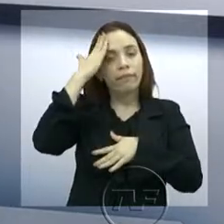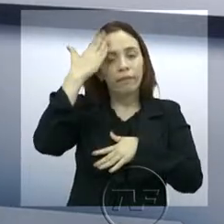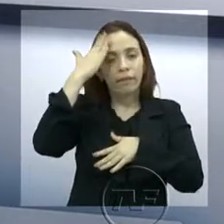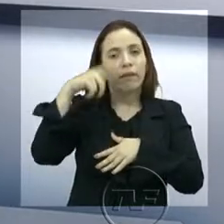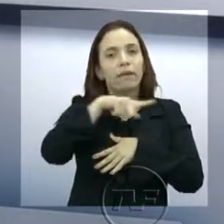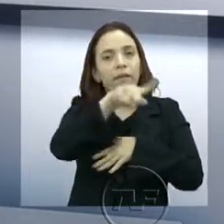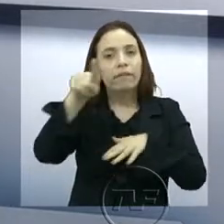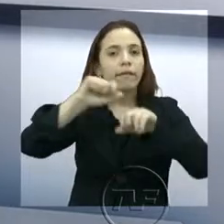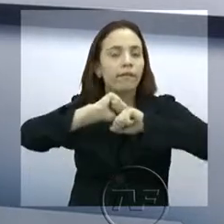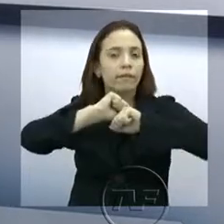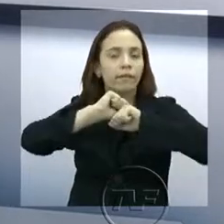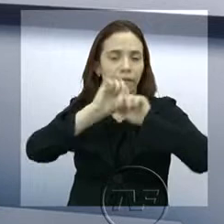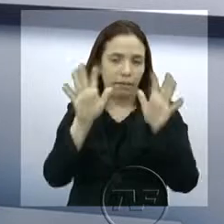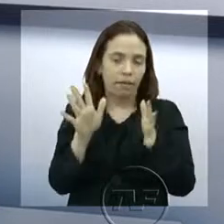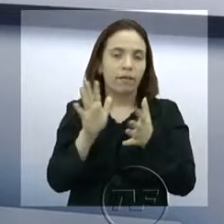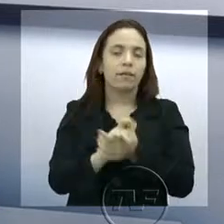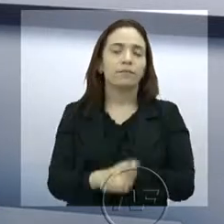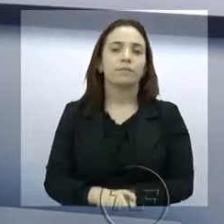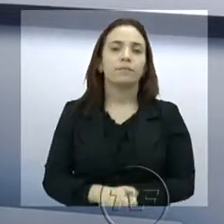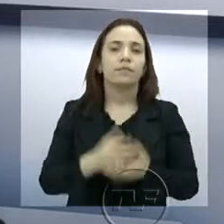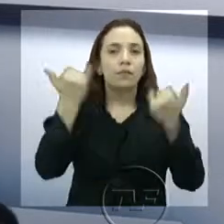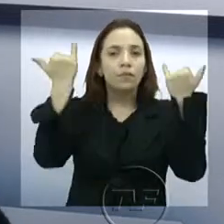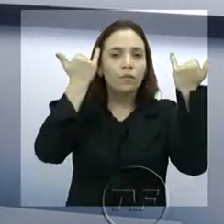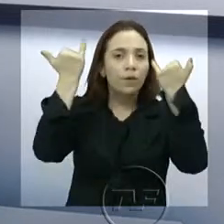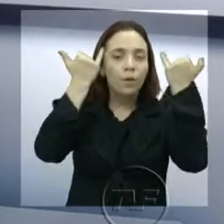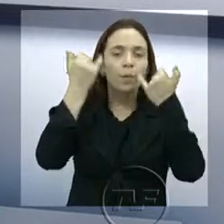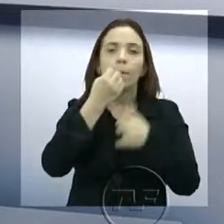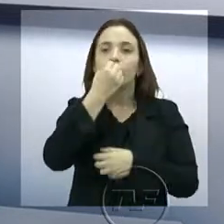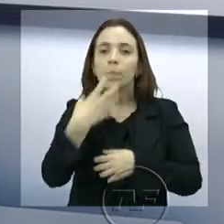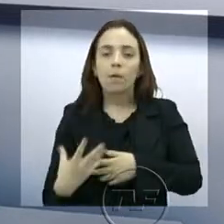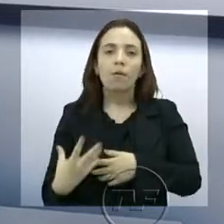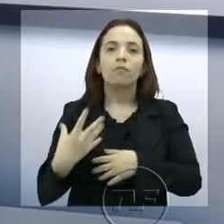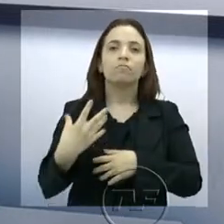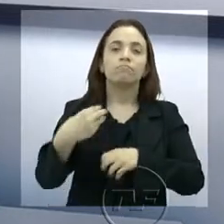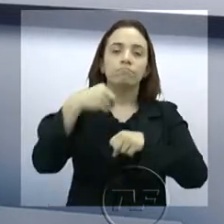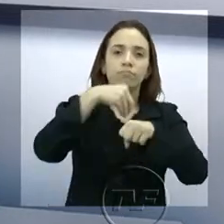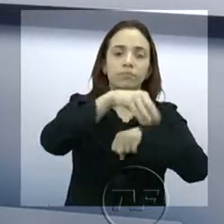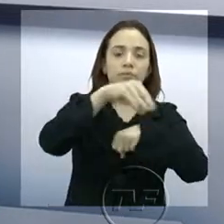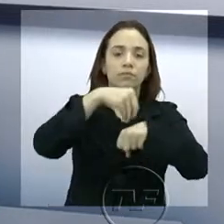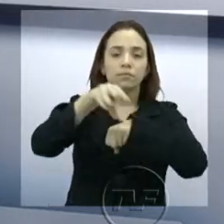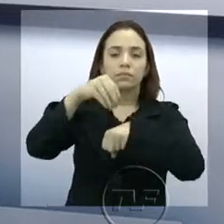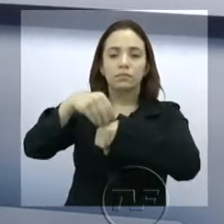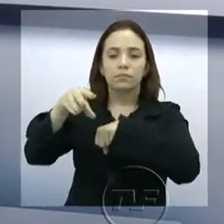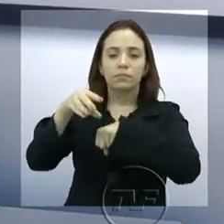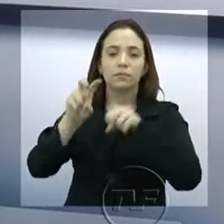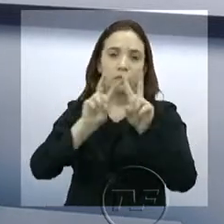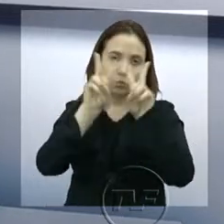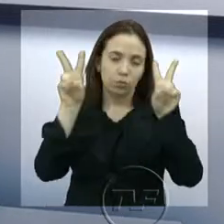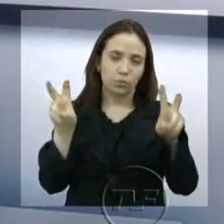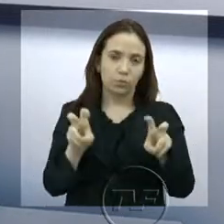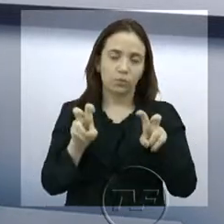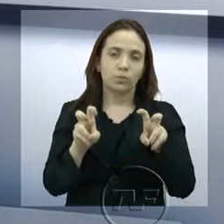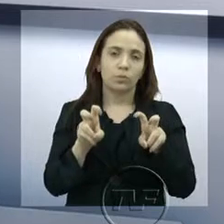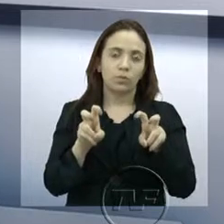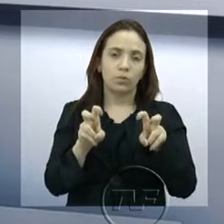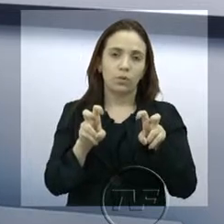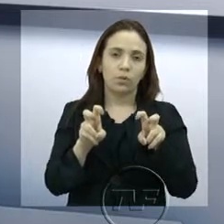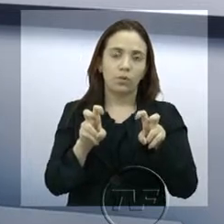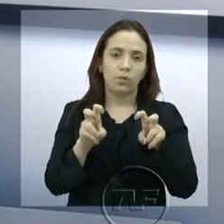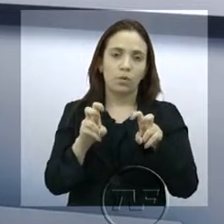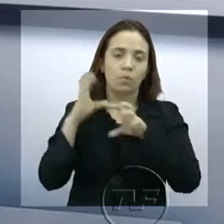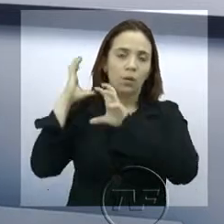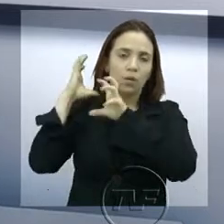você possa ficar sempre bem informado, possa formar uma boa opinião com relação ao contexto,